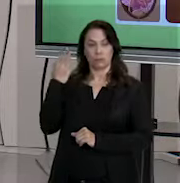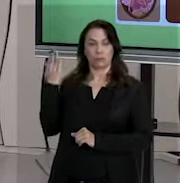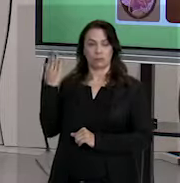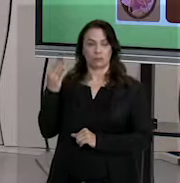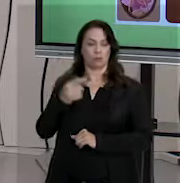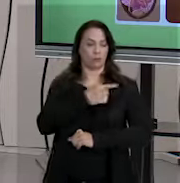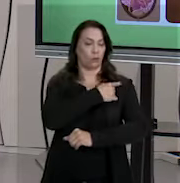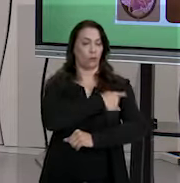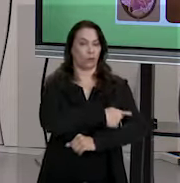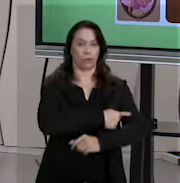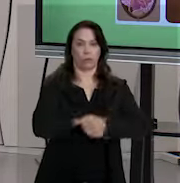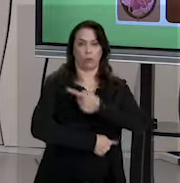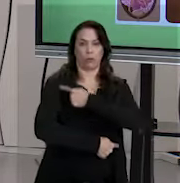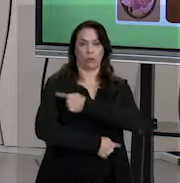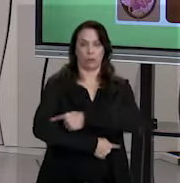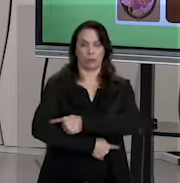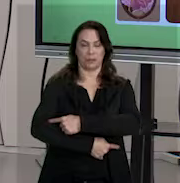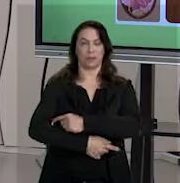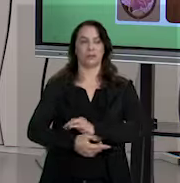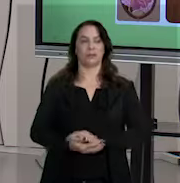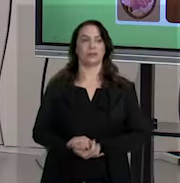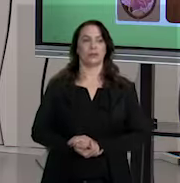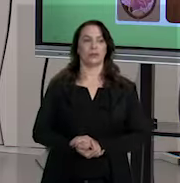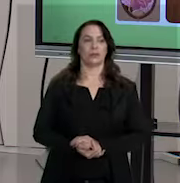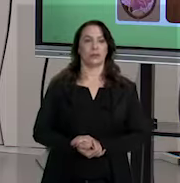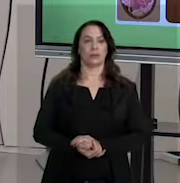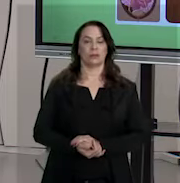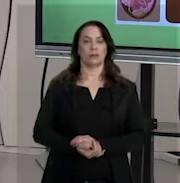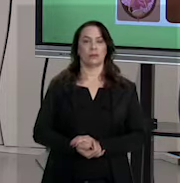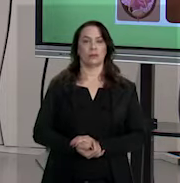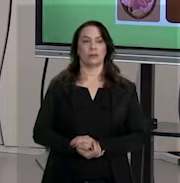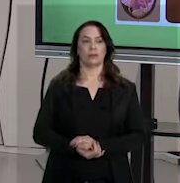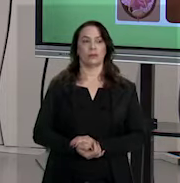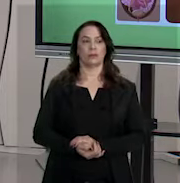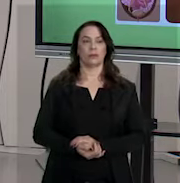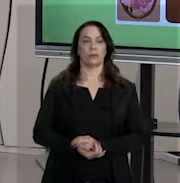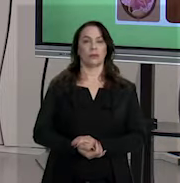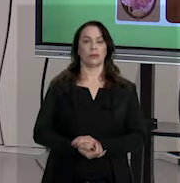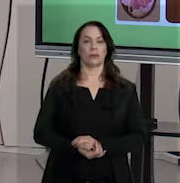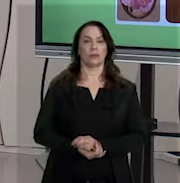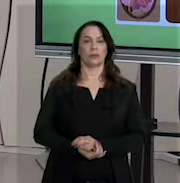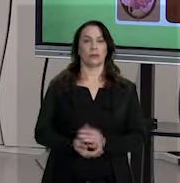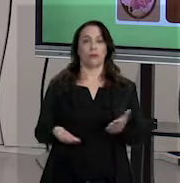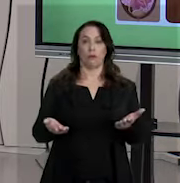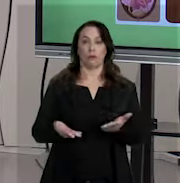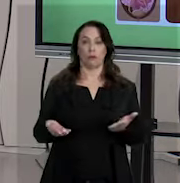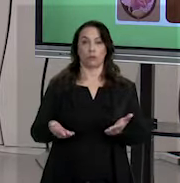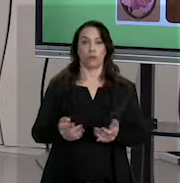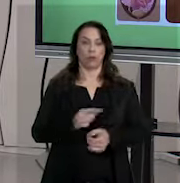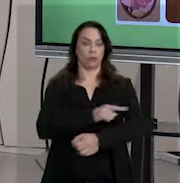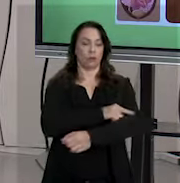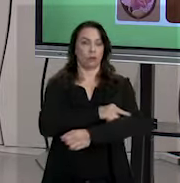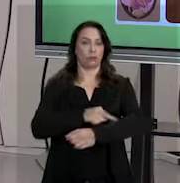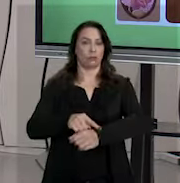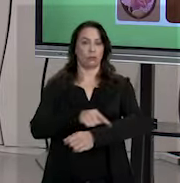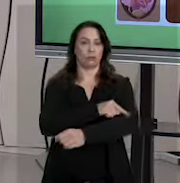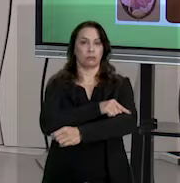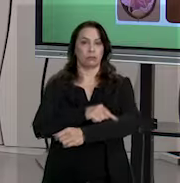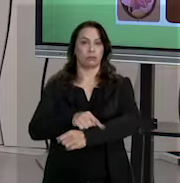antebraços. Agora, a gente vai fazer a mesma coisa com o que seria aqui a articulação dos